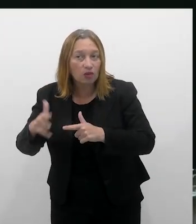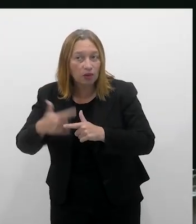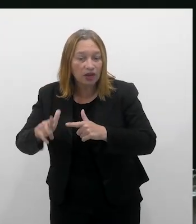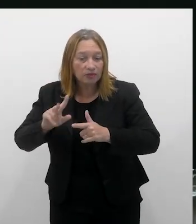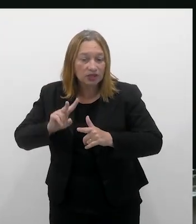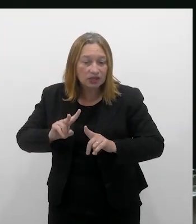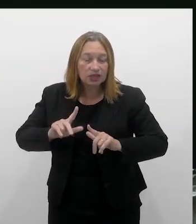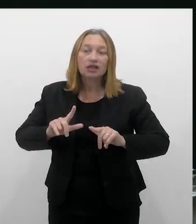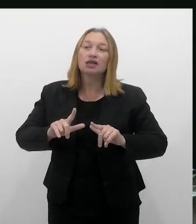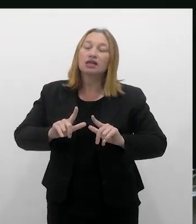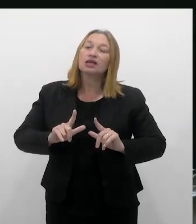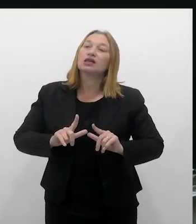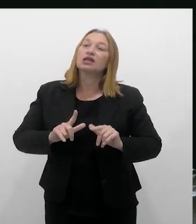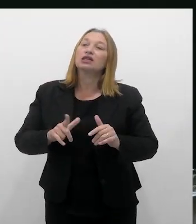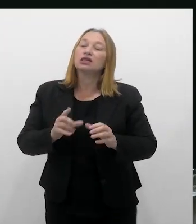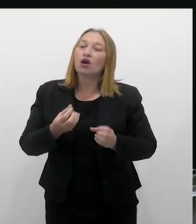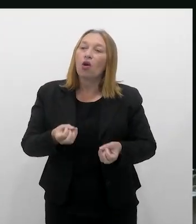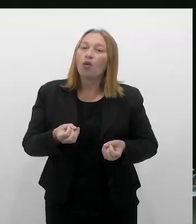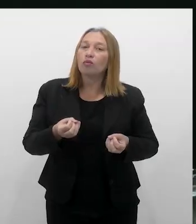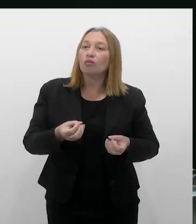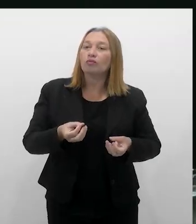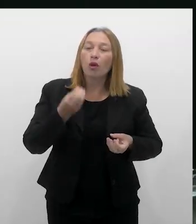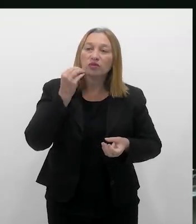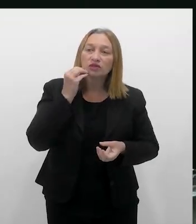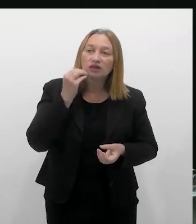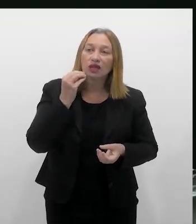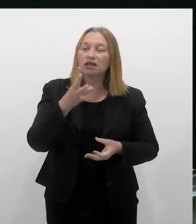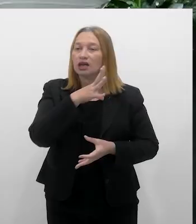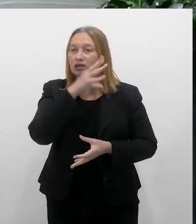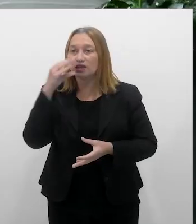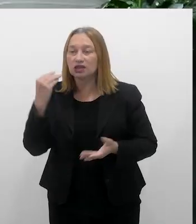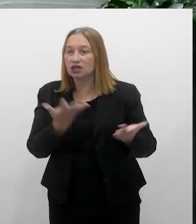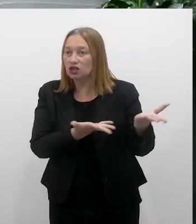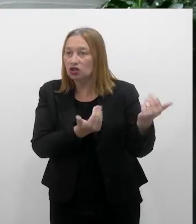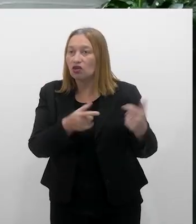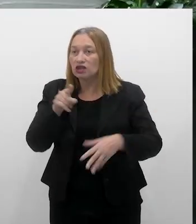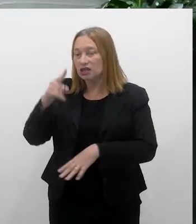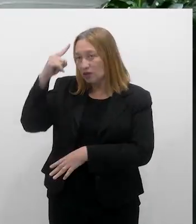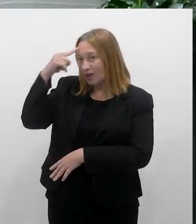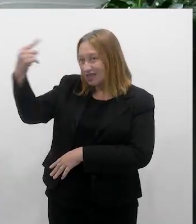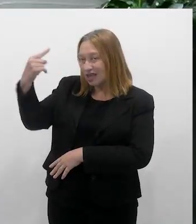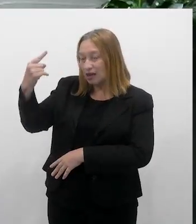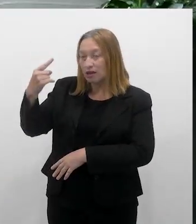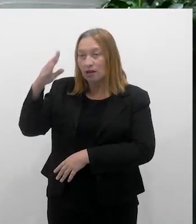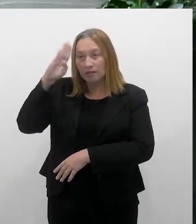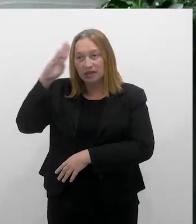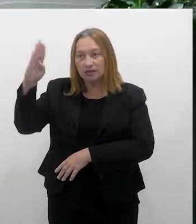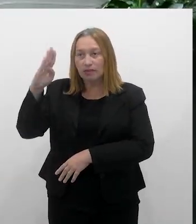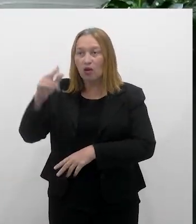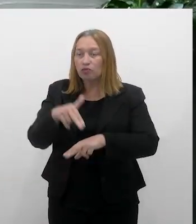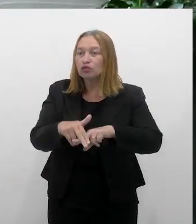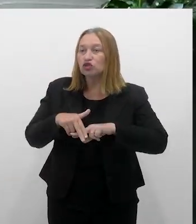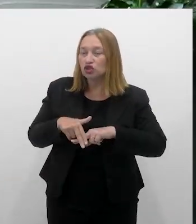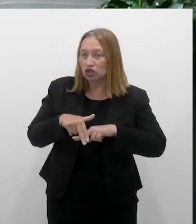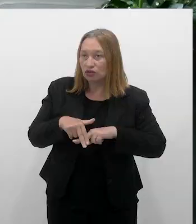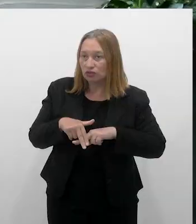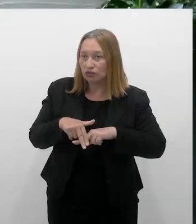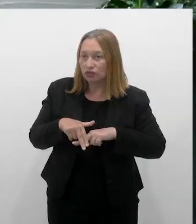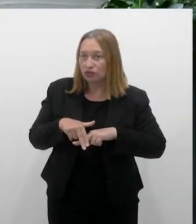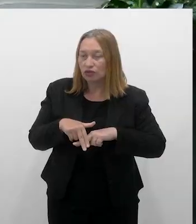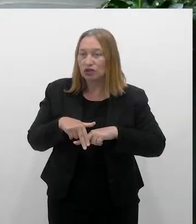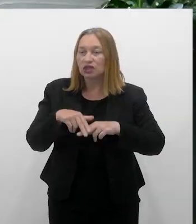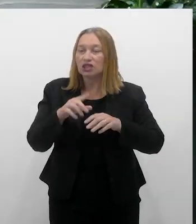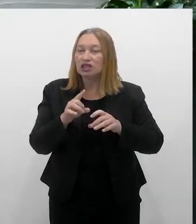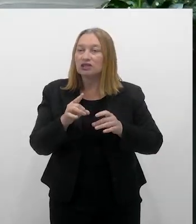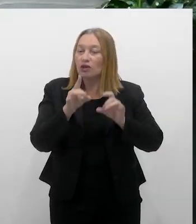dando mais oportunidades para os adolescentes, para os jovens. Você tem uma ideia do principal motivo dessa evasão? São